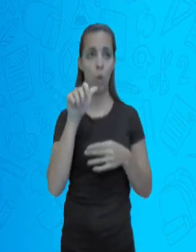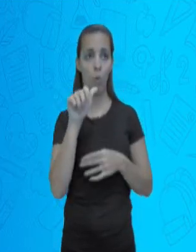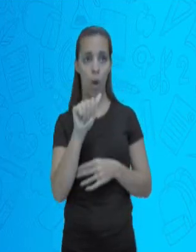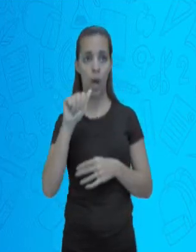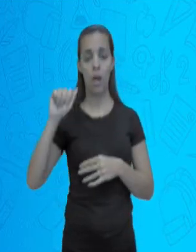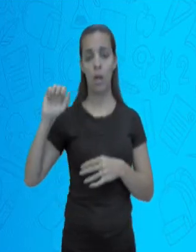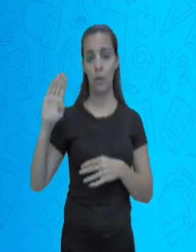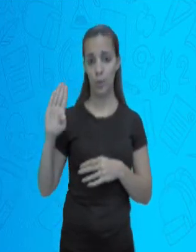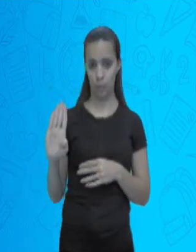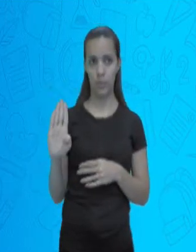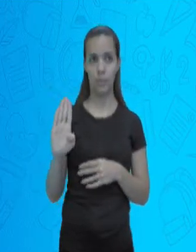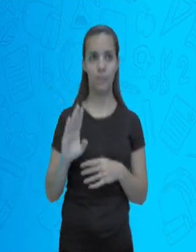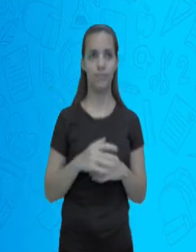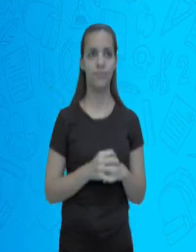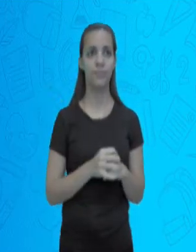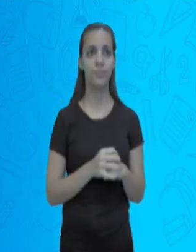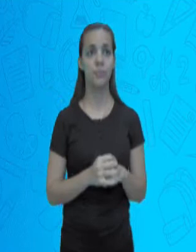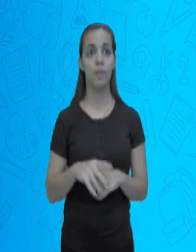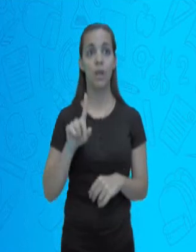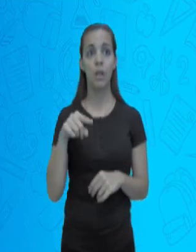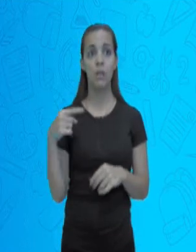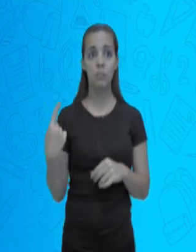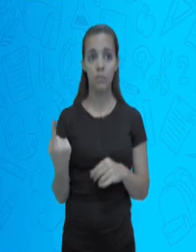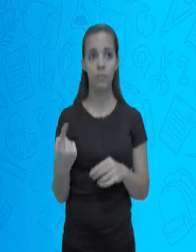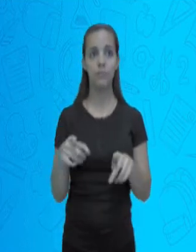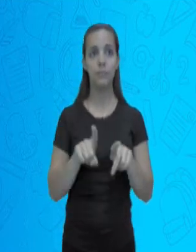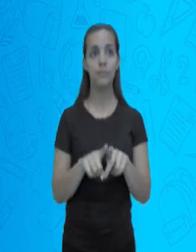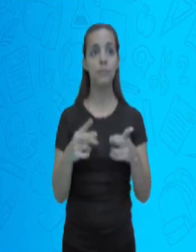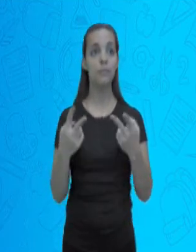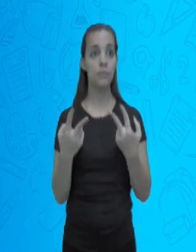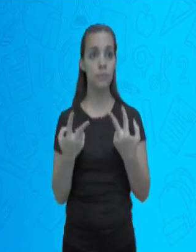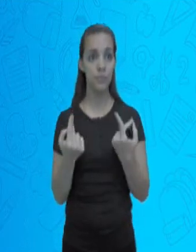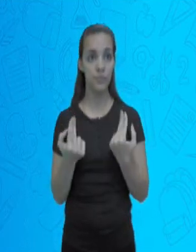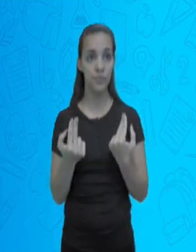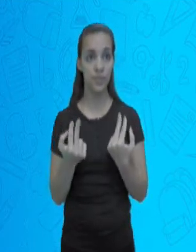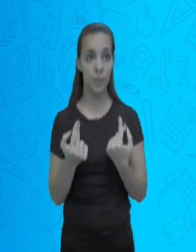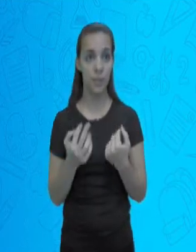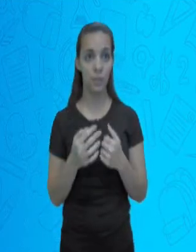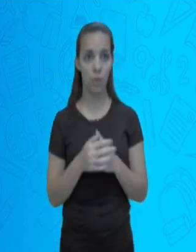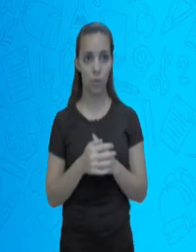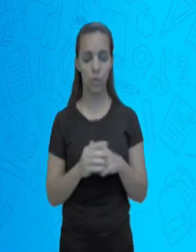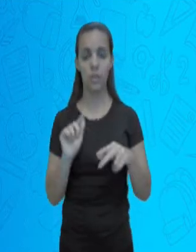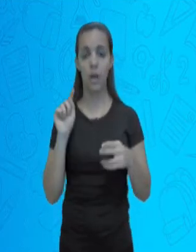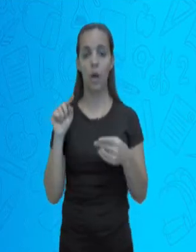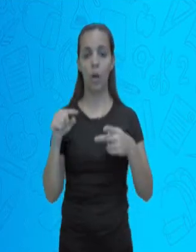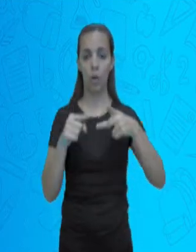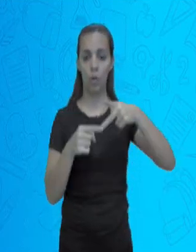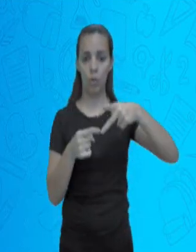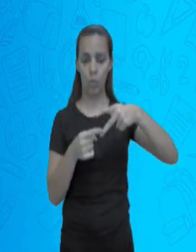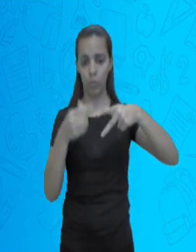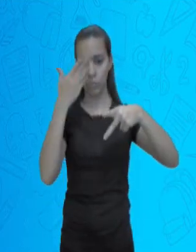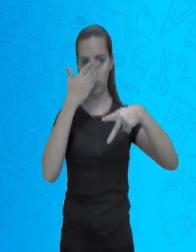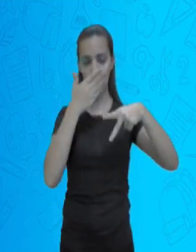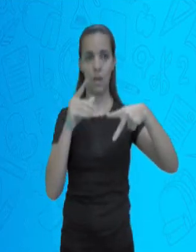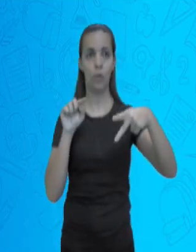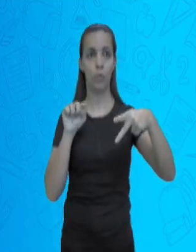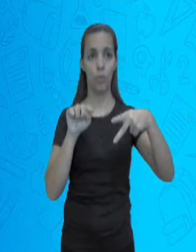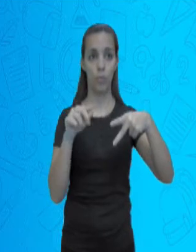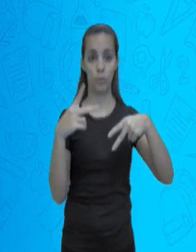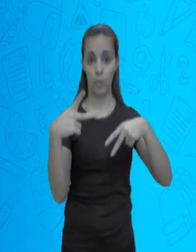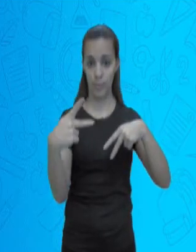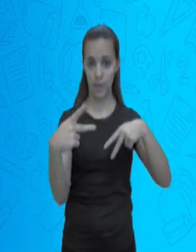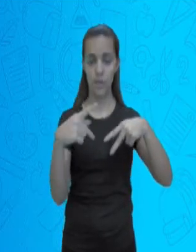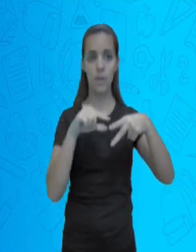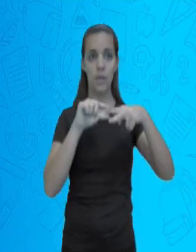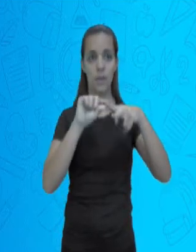a mediatriz deste segmento. Colocando a ponta seca em A, traço um arco.